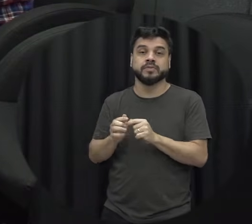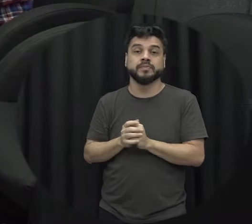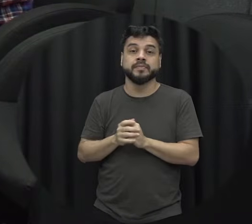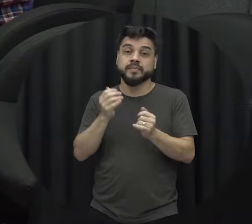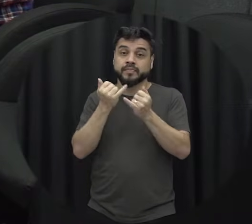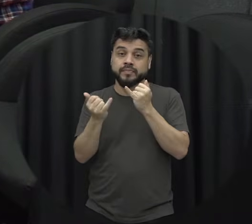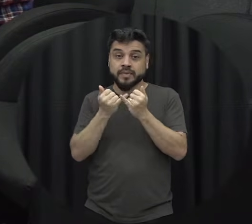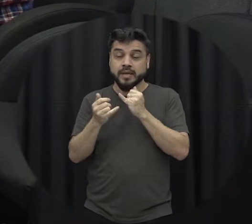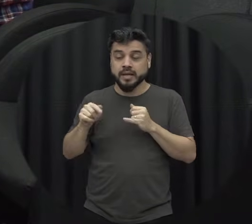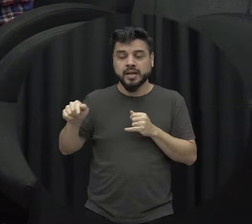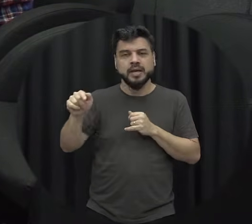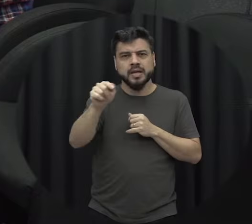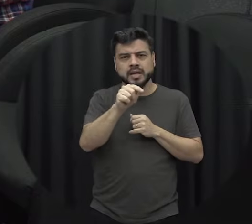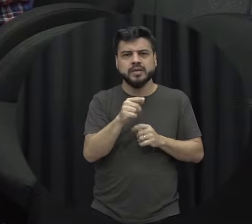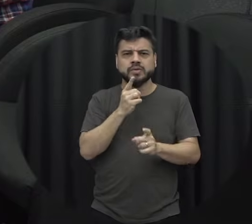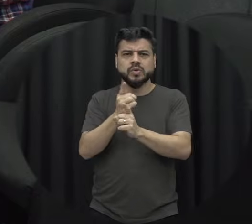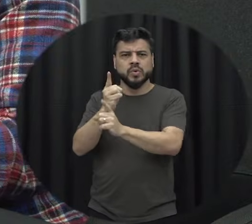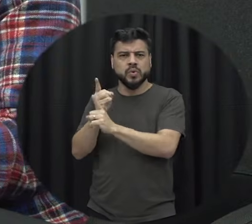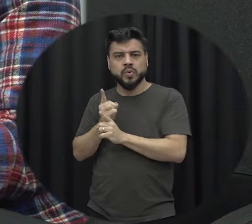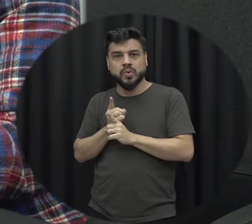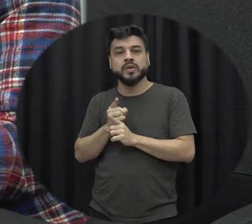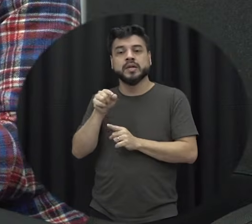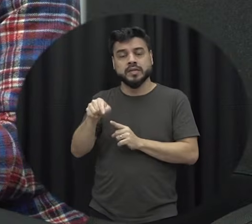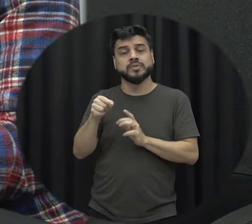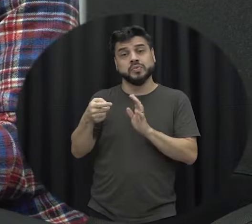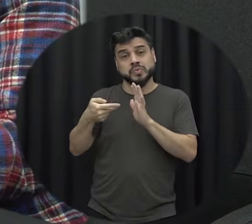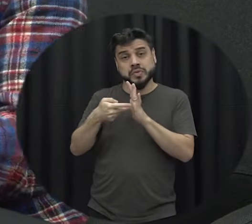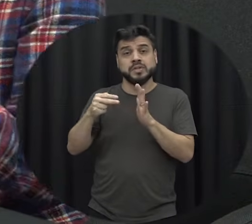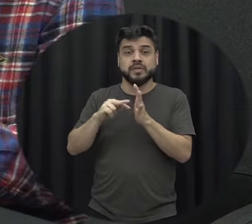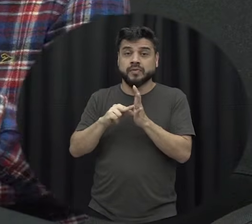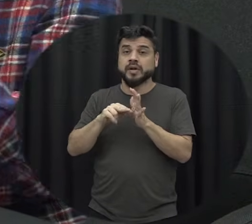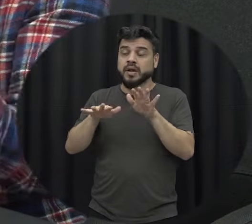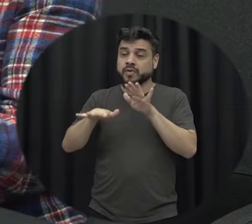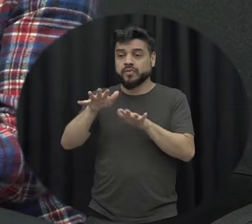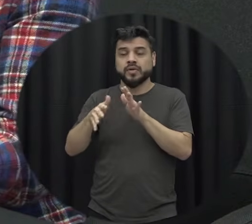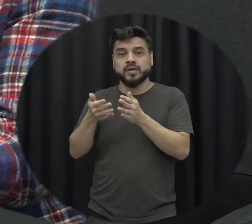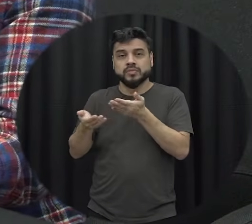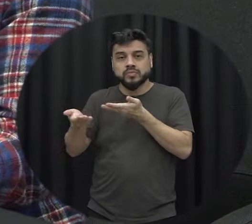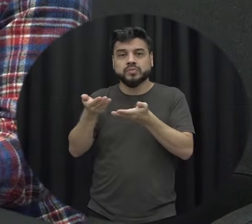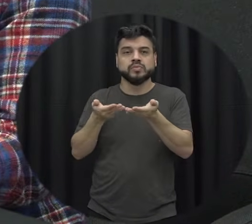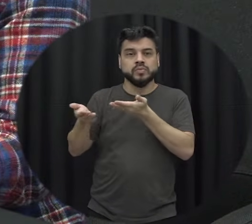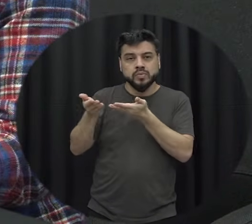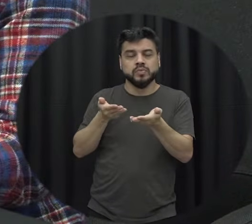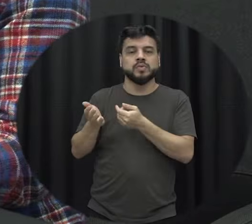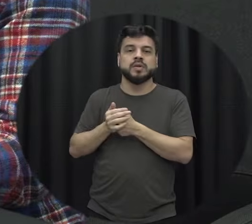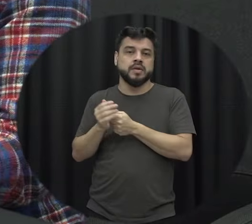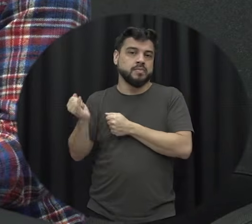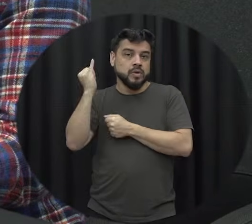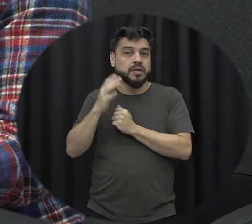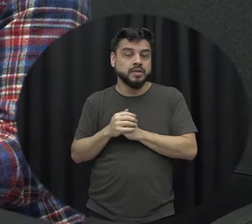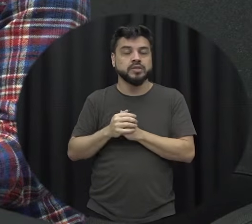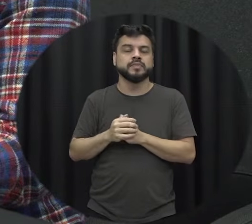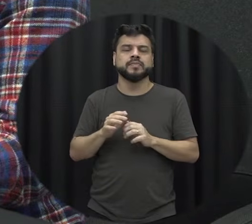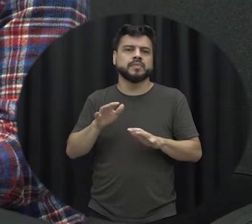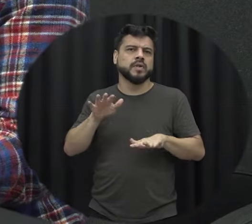essas formas geométricas significavam algum tipo de socialização, né? Talvez alguma coisa